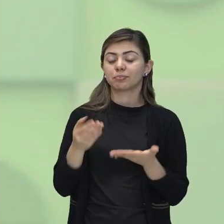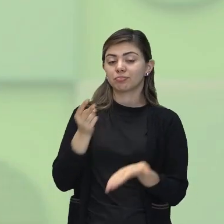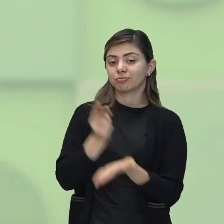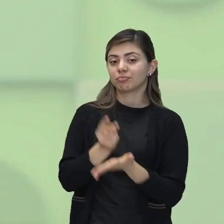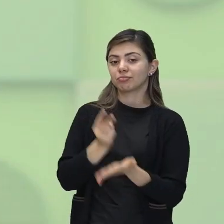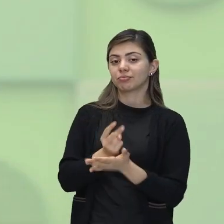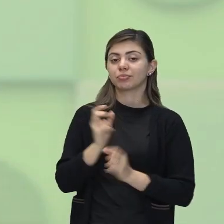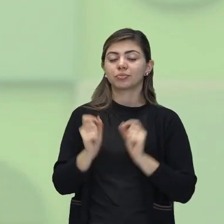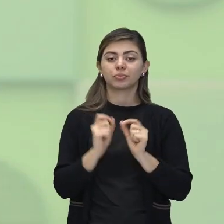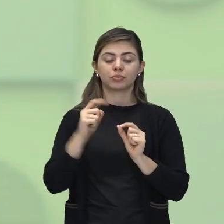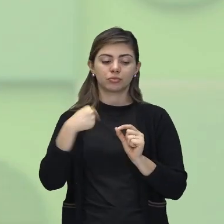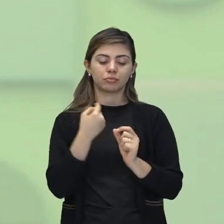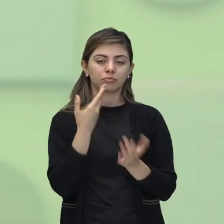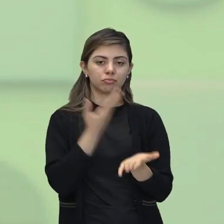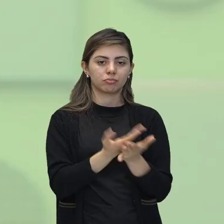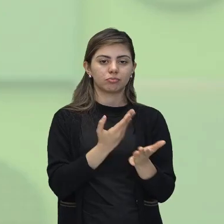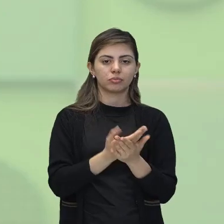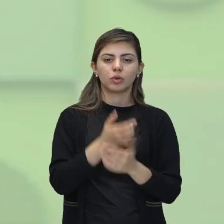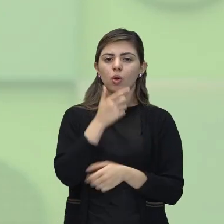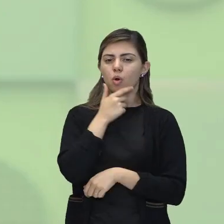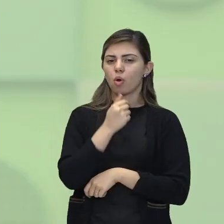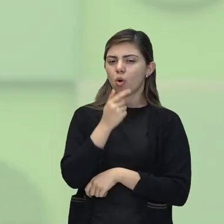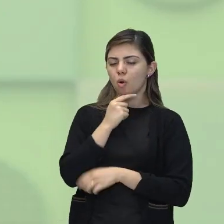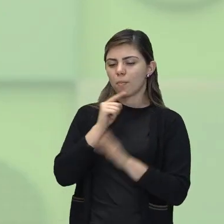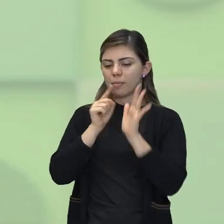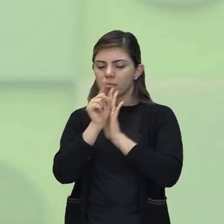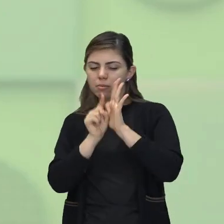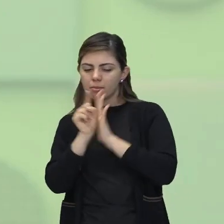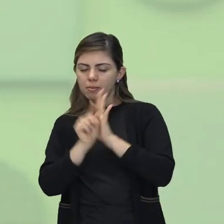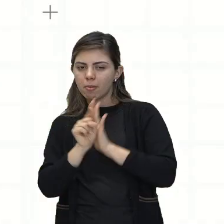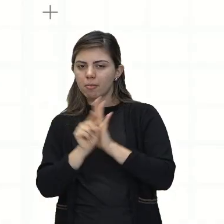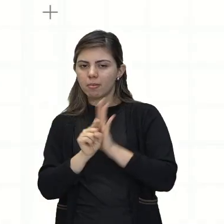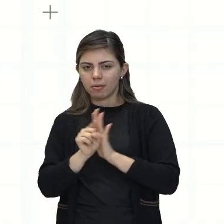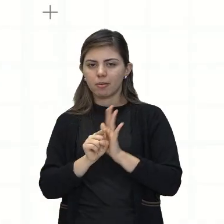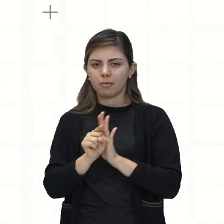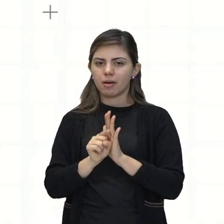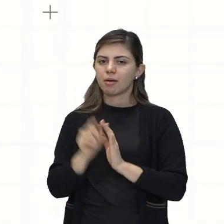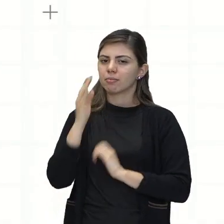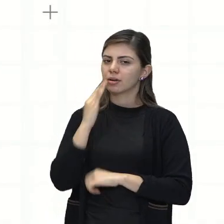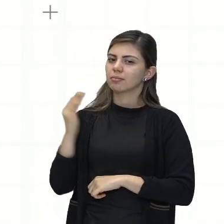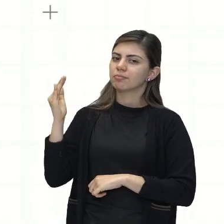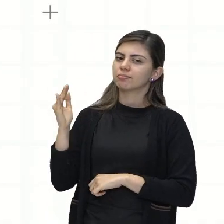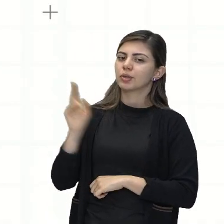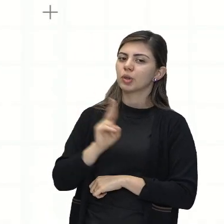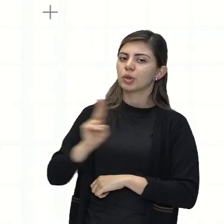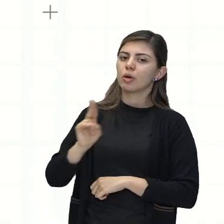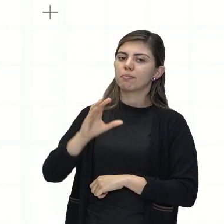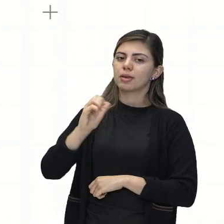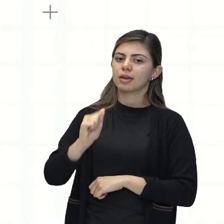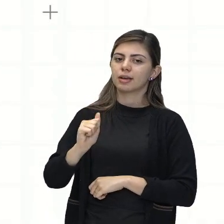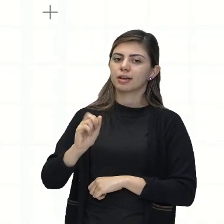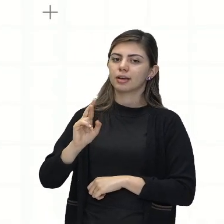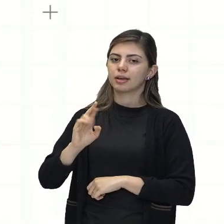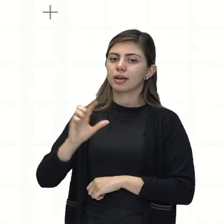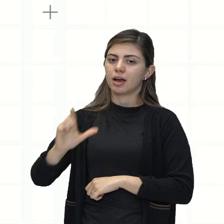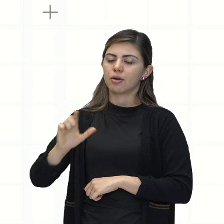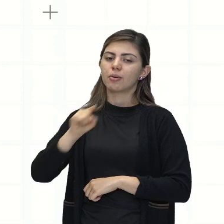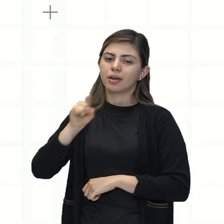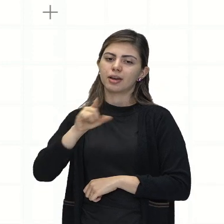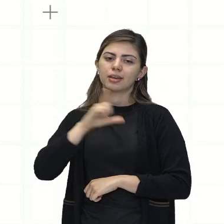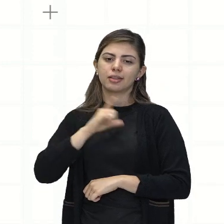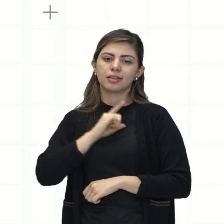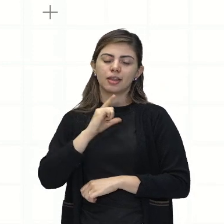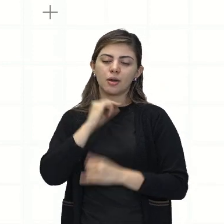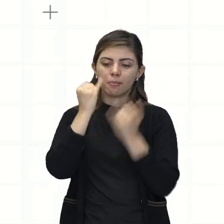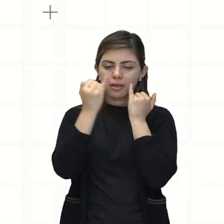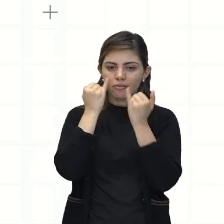estudando, né, sobre o Weise. Esse pesquisador, Carl Weise, ele já teve outro